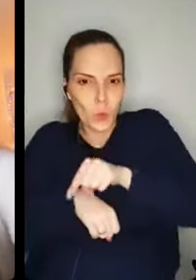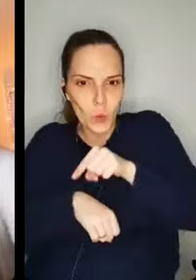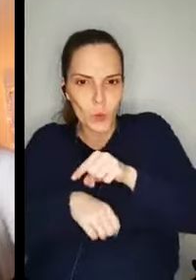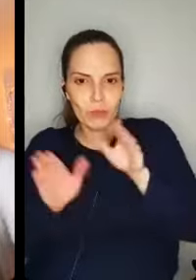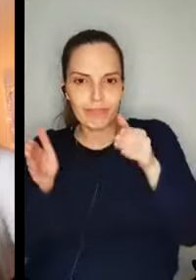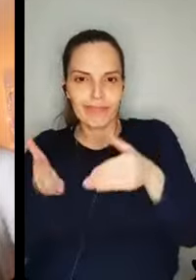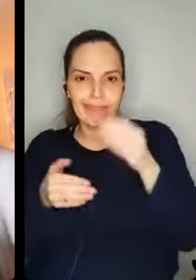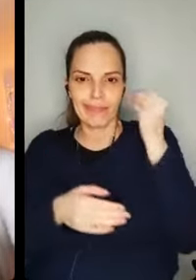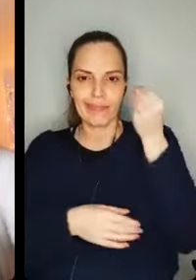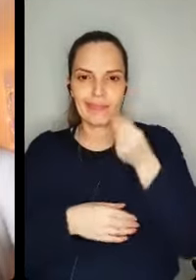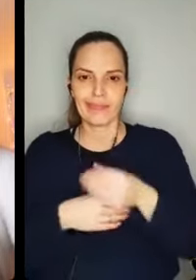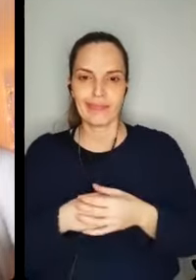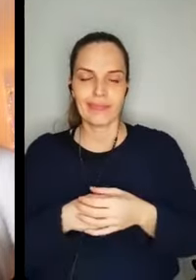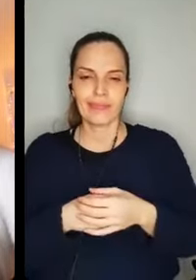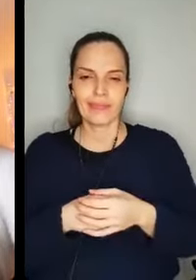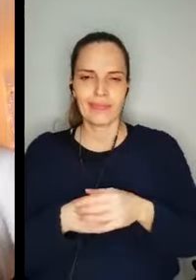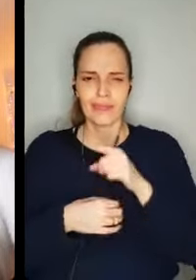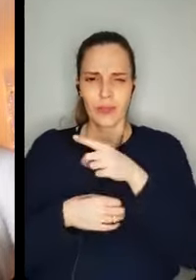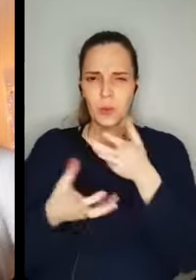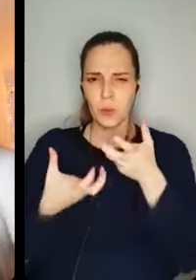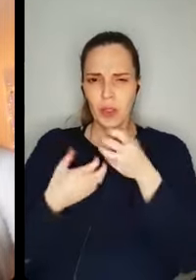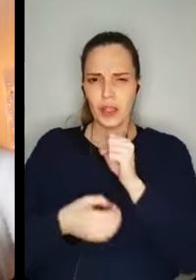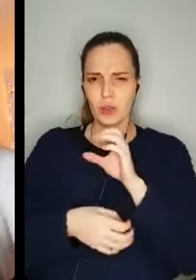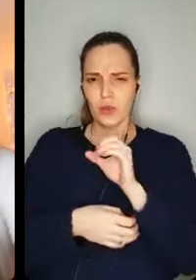Tu quer falar antes, Sofia? Quer que eu falo?